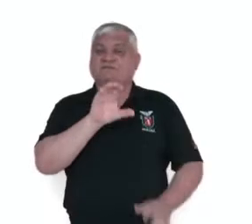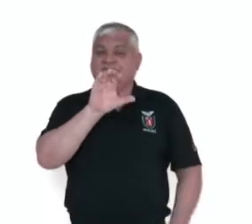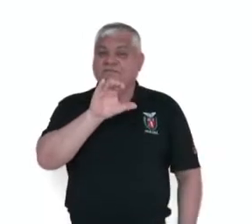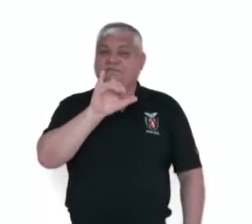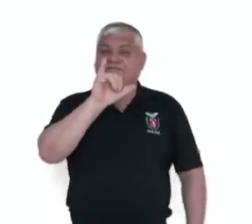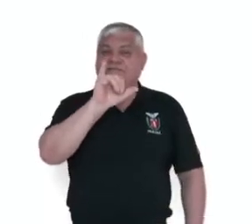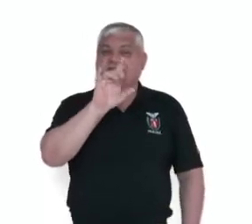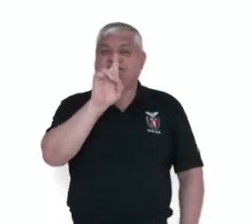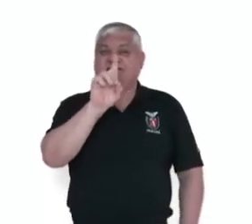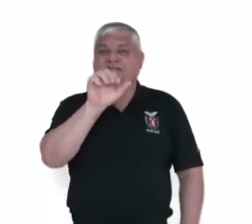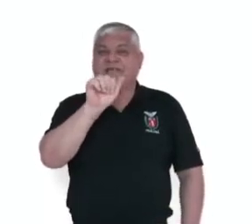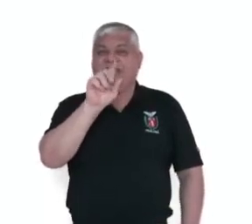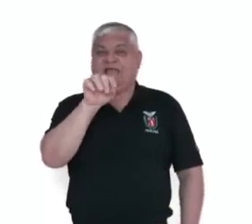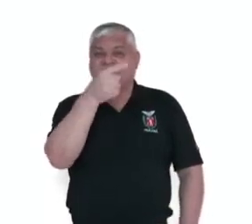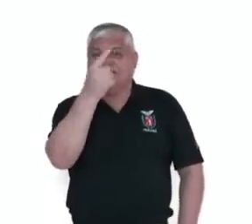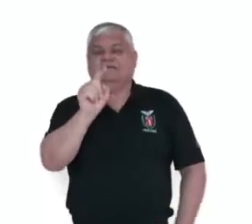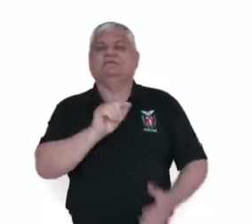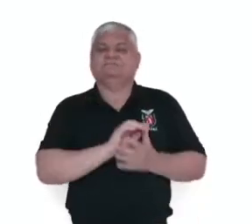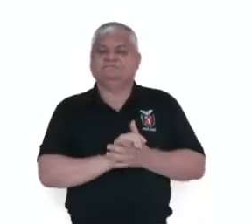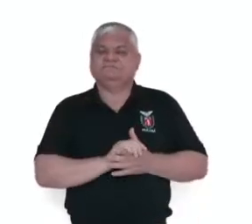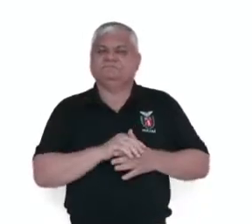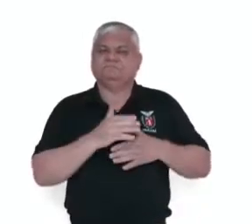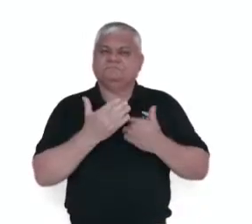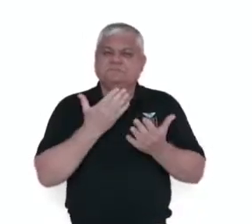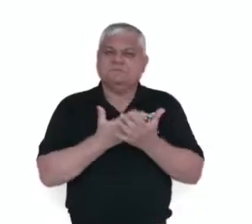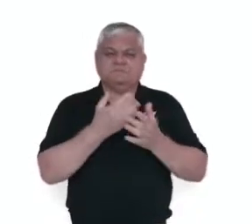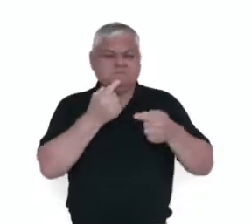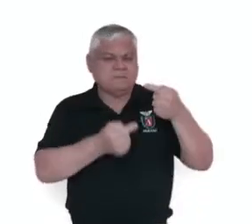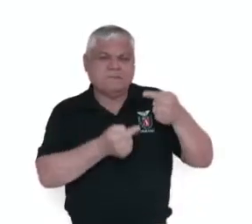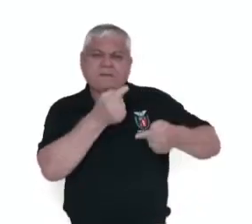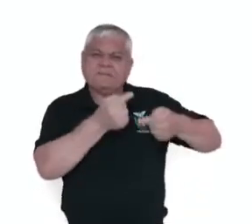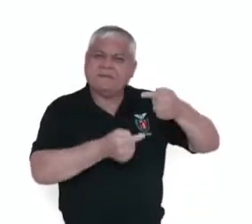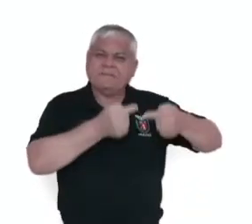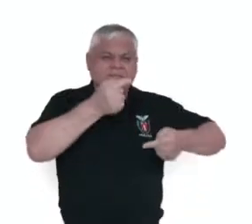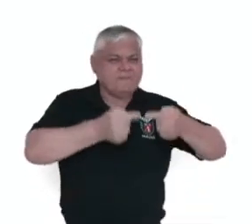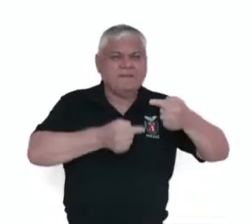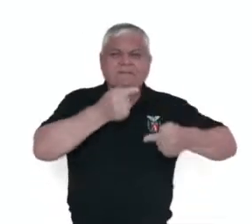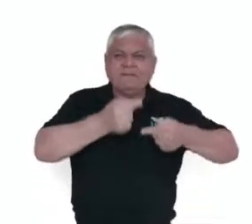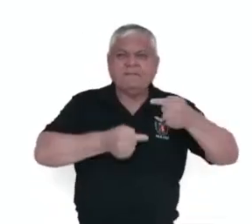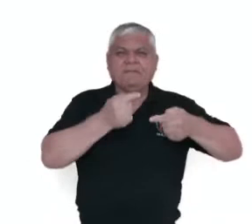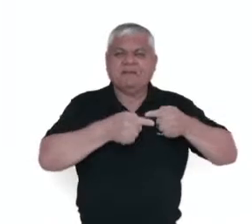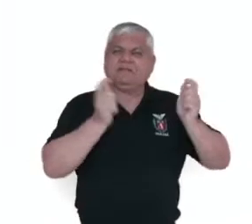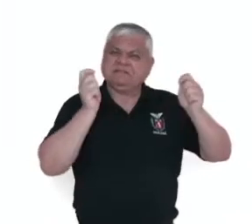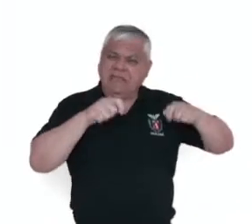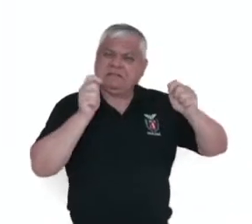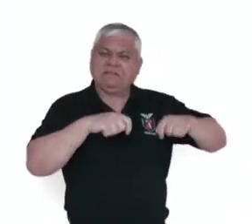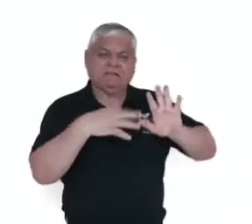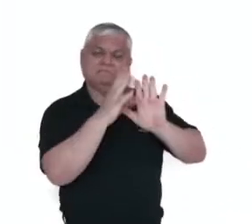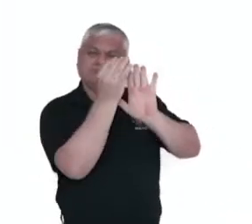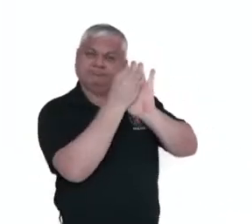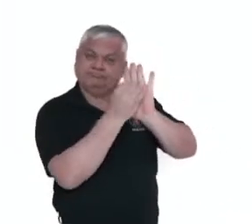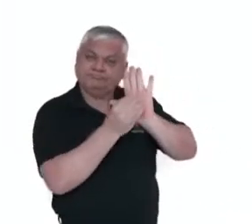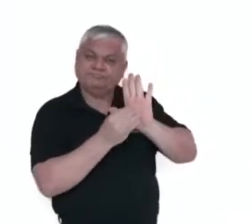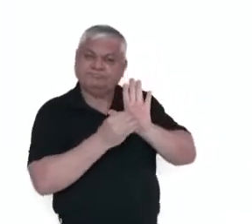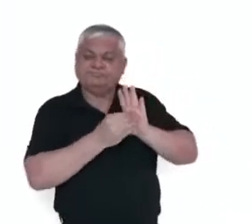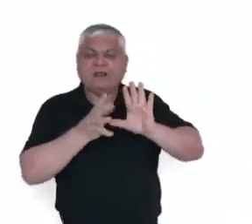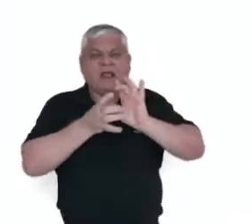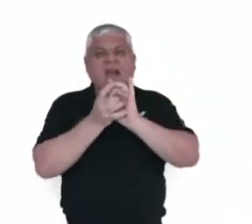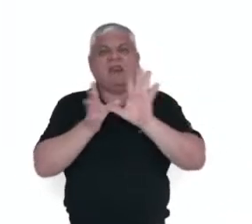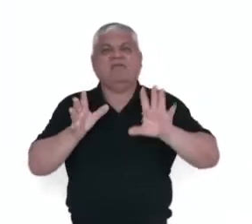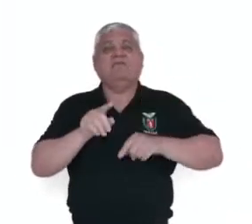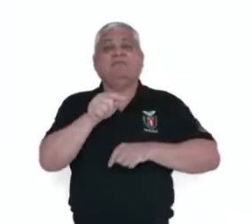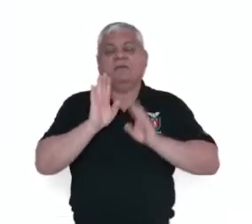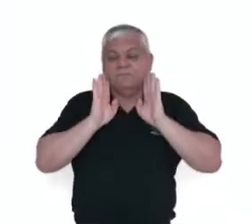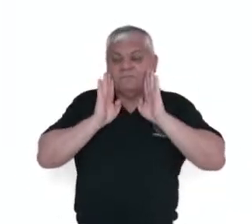mencionei. Resultado de um amplo processo de debates no contexto da redemocratização, já que ela foi pensada,